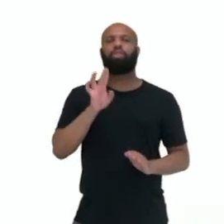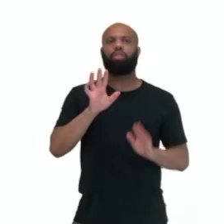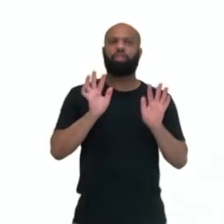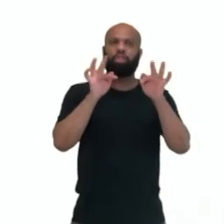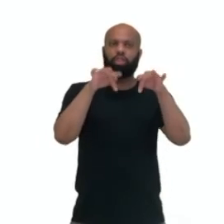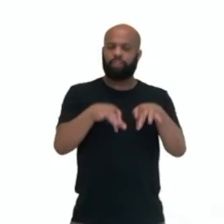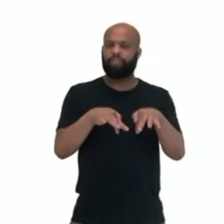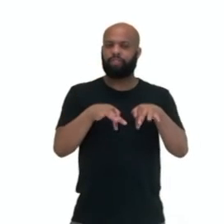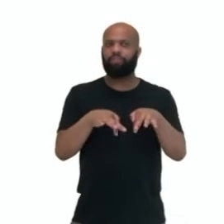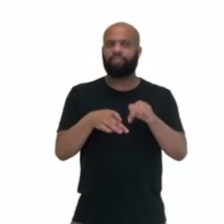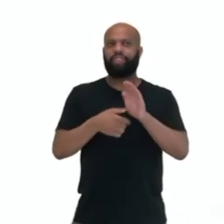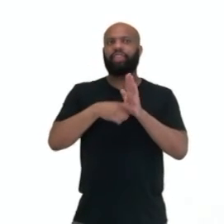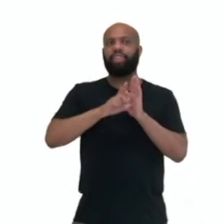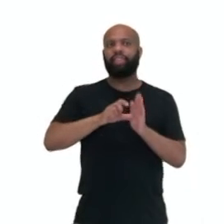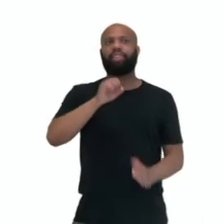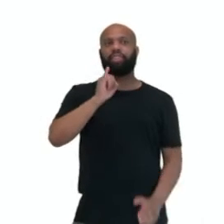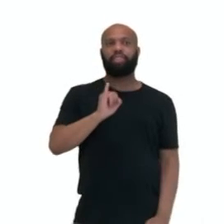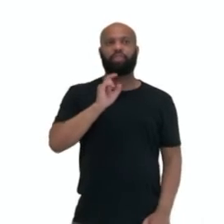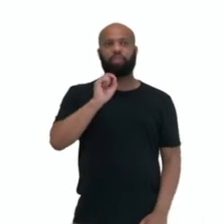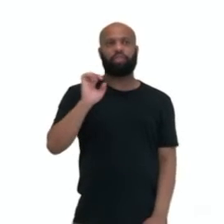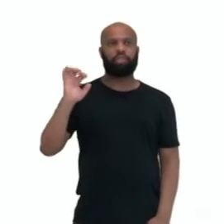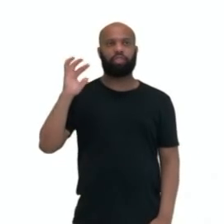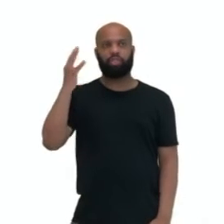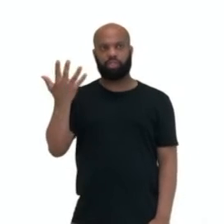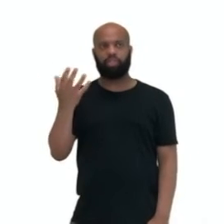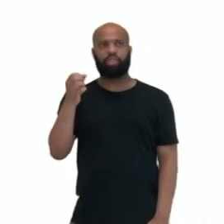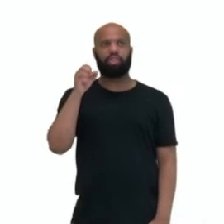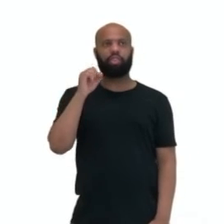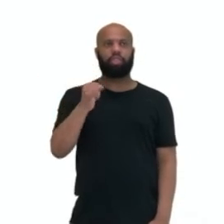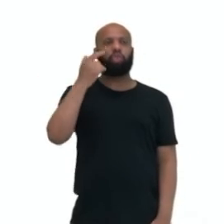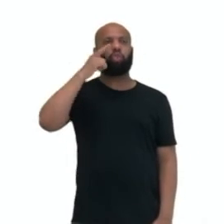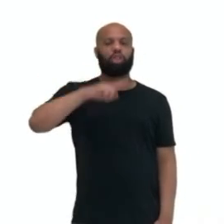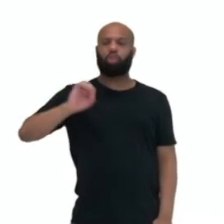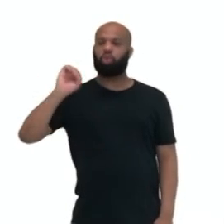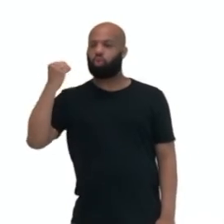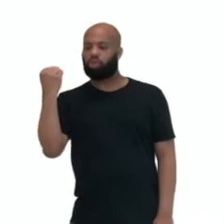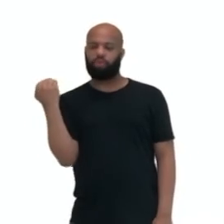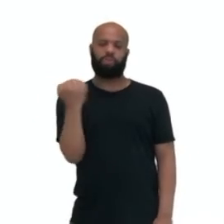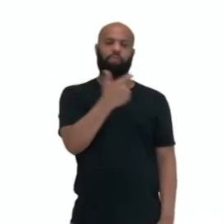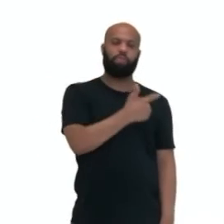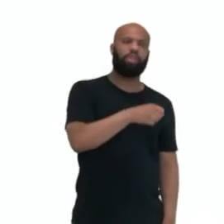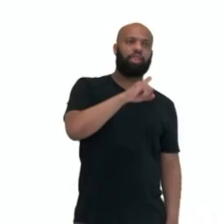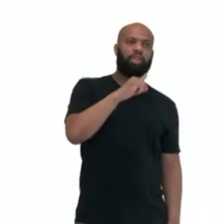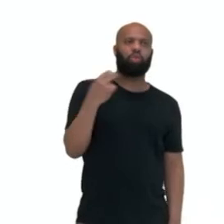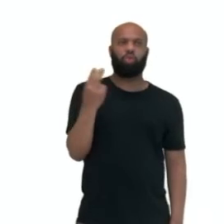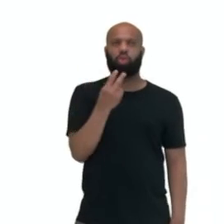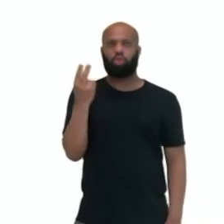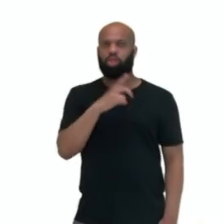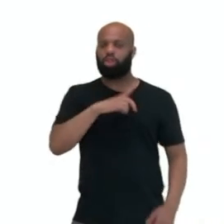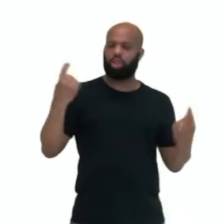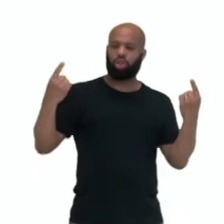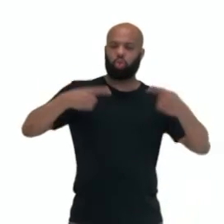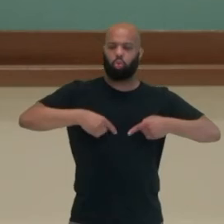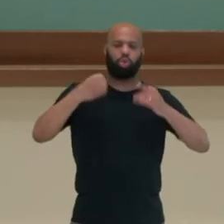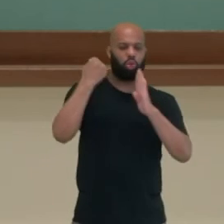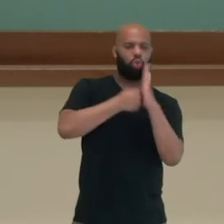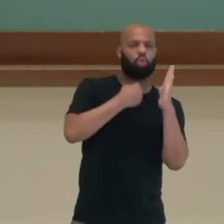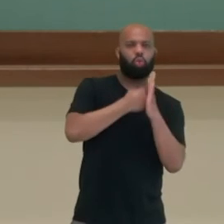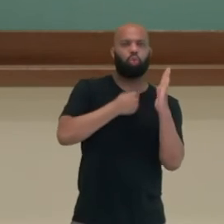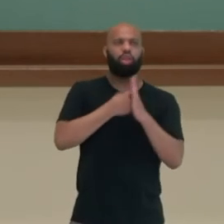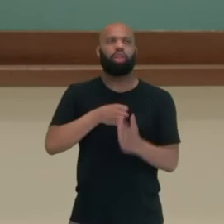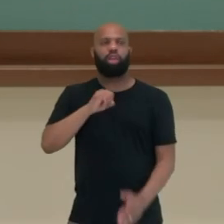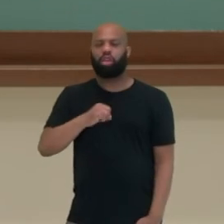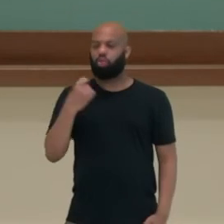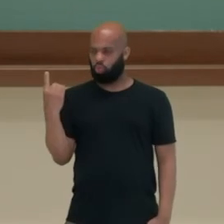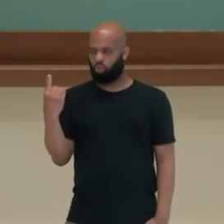antes do fim do tempo regulamentar, caso um atleta abra 8 pontos de vantagem. Então, se os dois estão lutando, e aí um